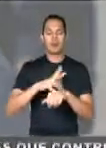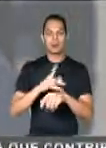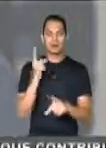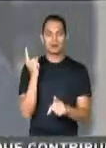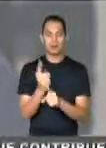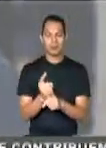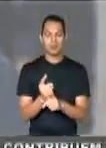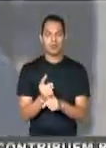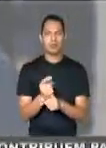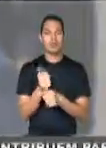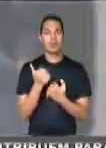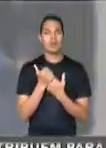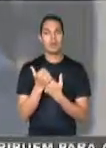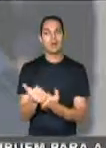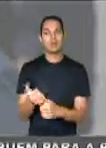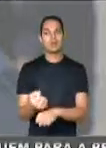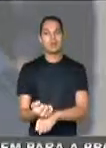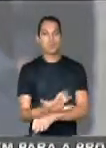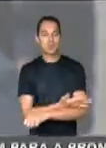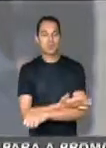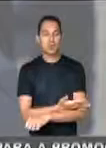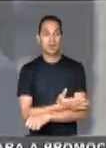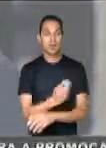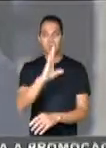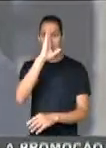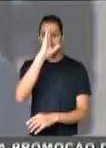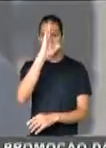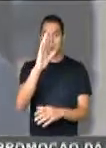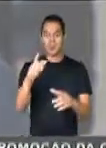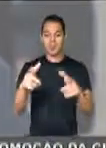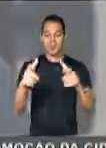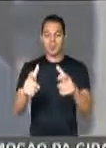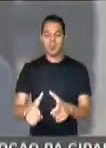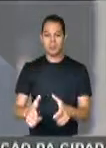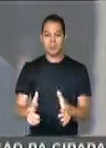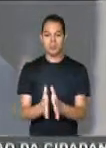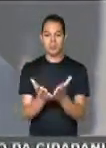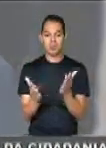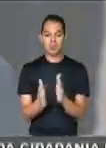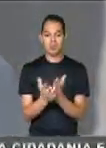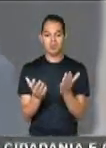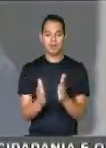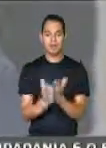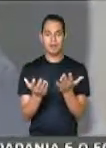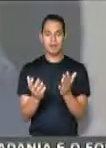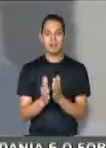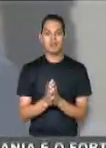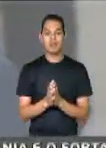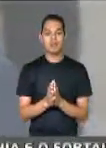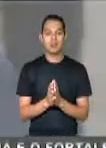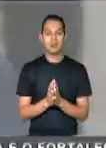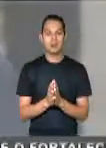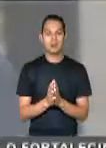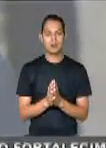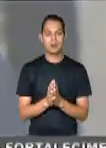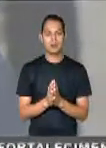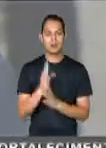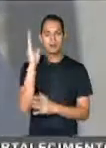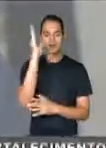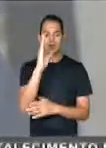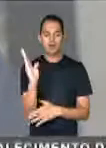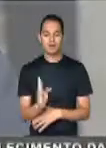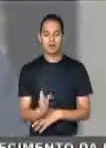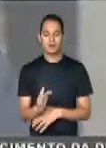para dar apoio emocional, especialmente em áreas vulneráveis, porque a gente sabe que a maioria das escolas públicas brasileiras estão em